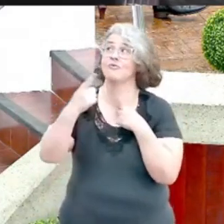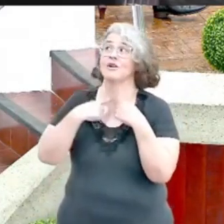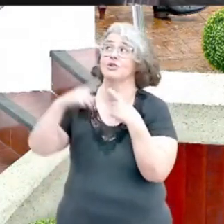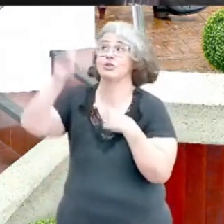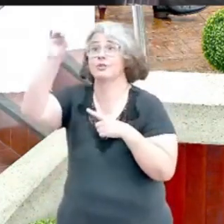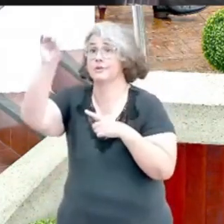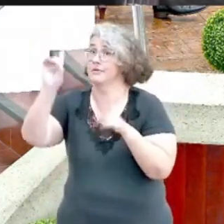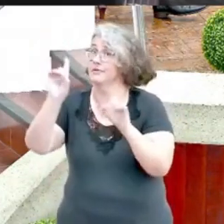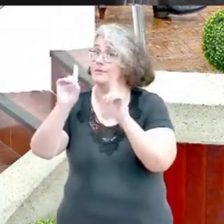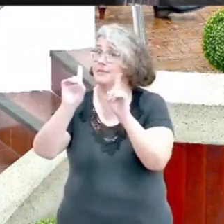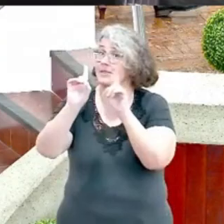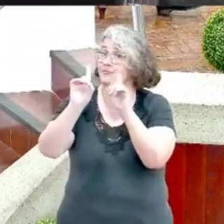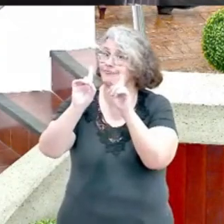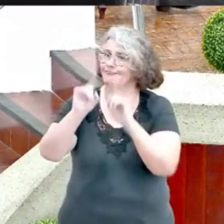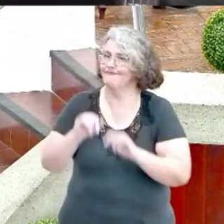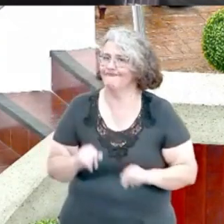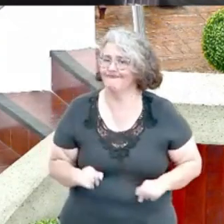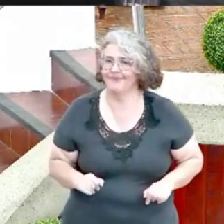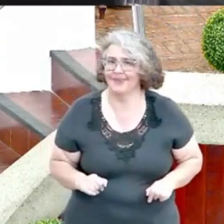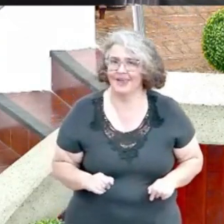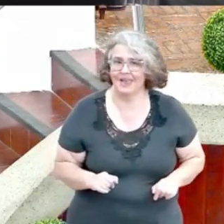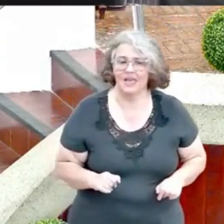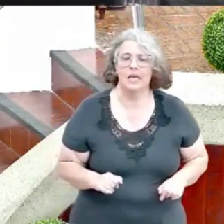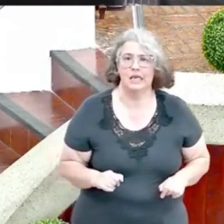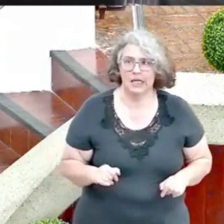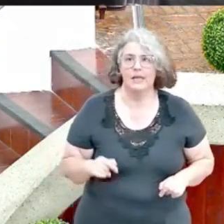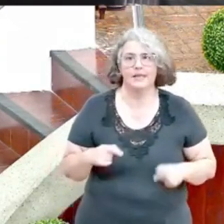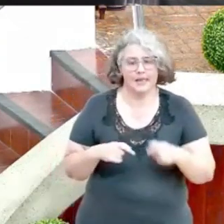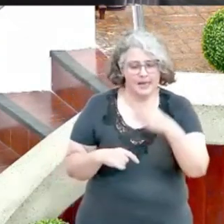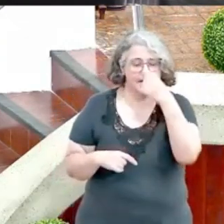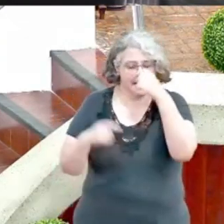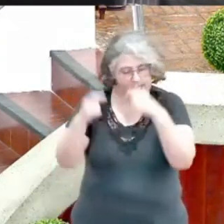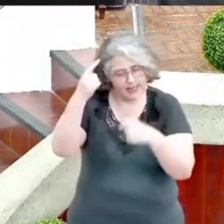Paulo está dizendo neste texto que ele tem plena consciência